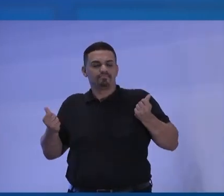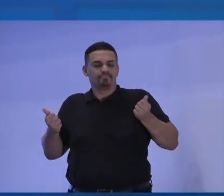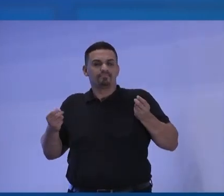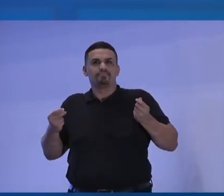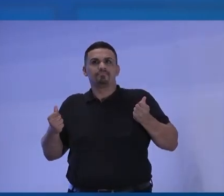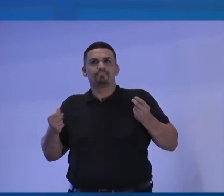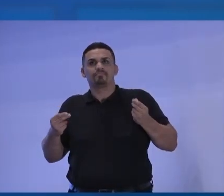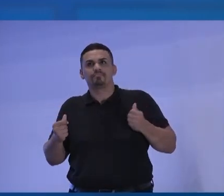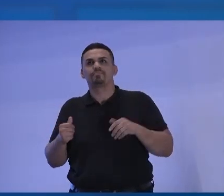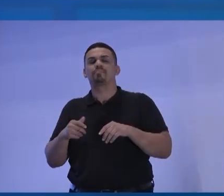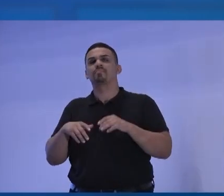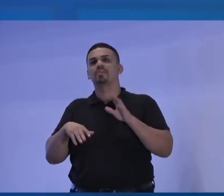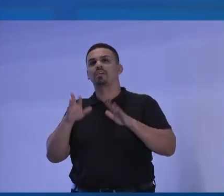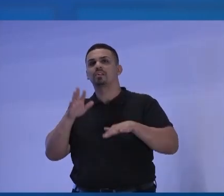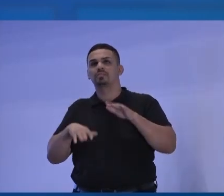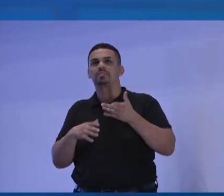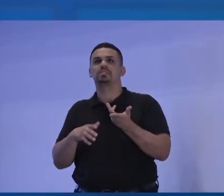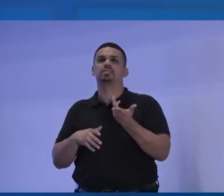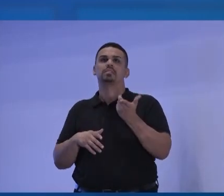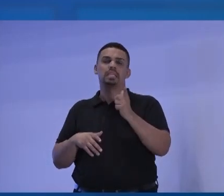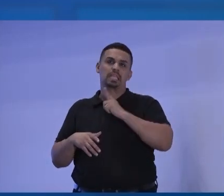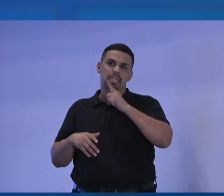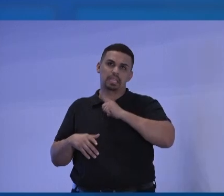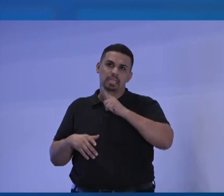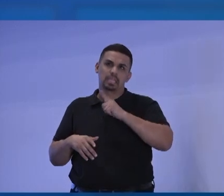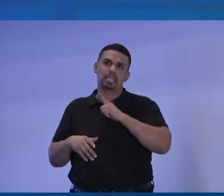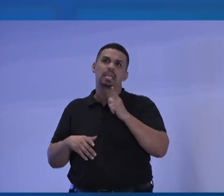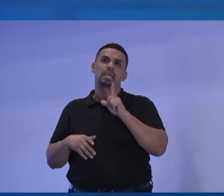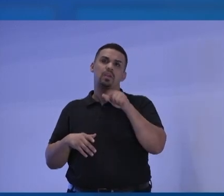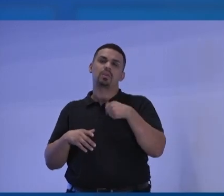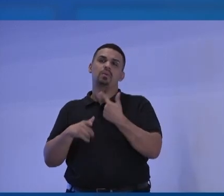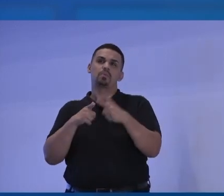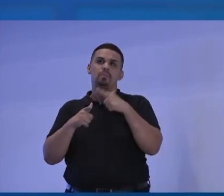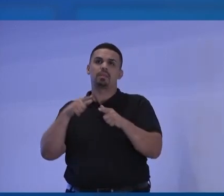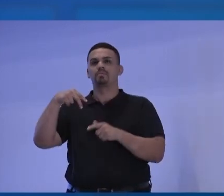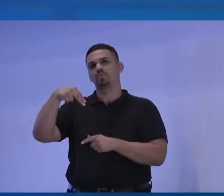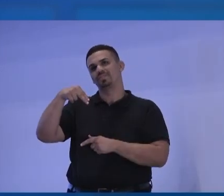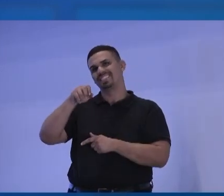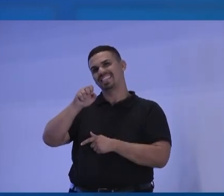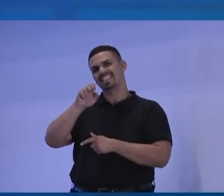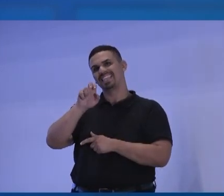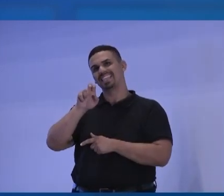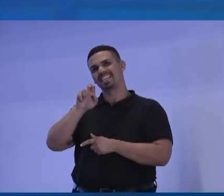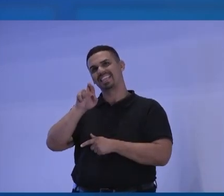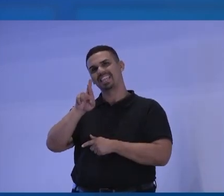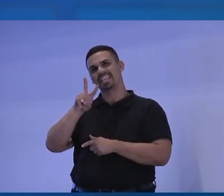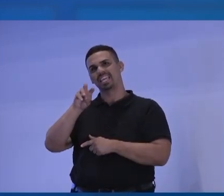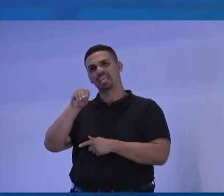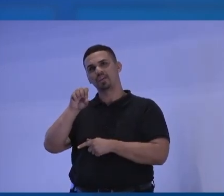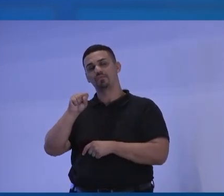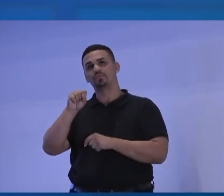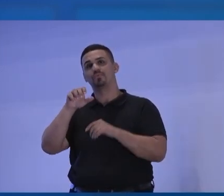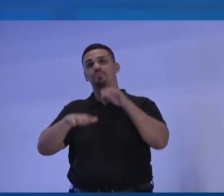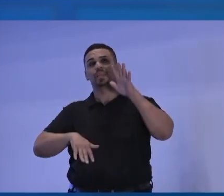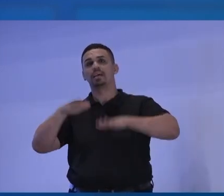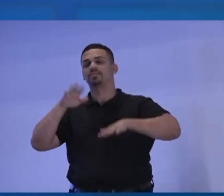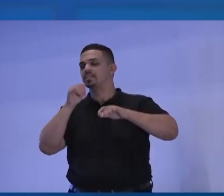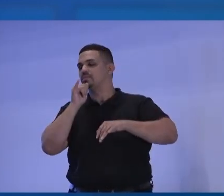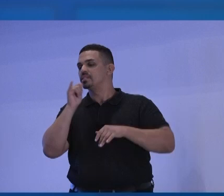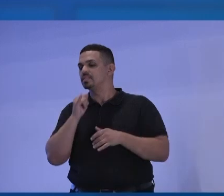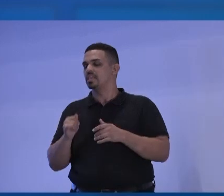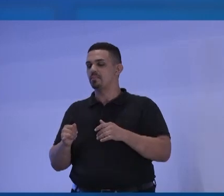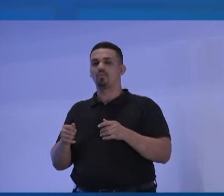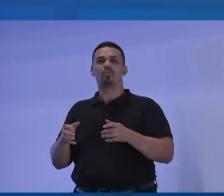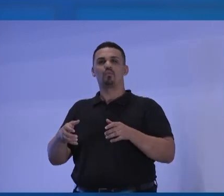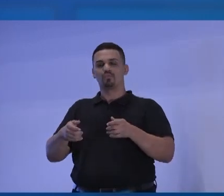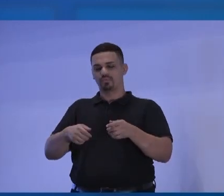porque reflete o comprometimento dos nervos. Às vezes o paciente se queima e não percebe, ele encosta no fogão